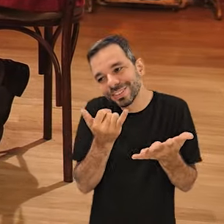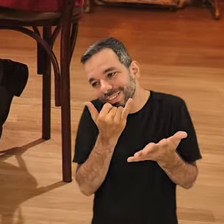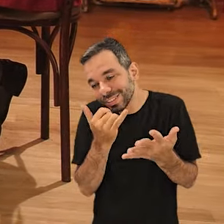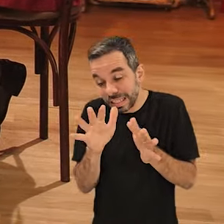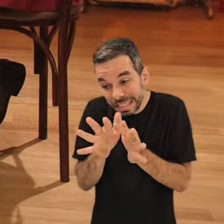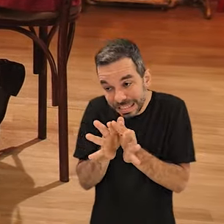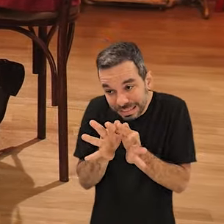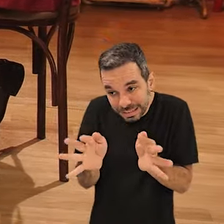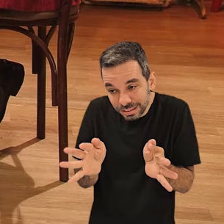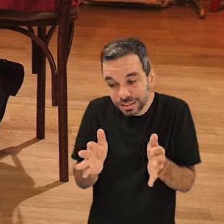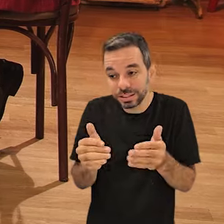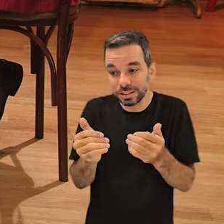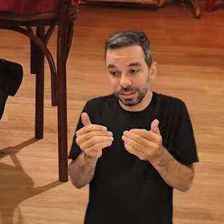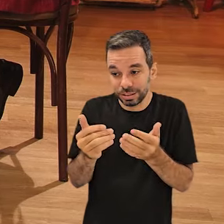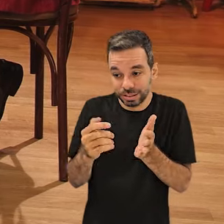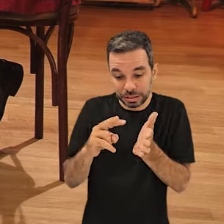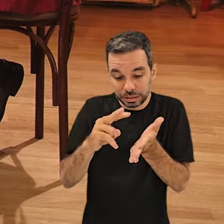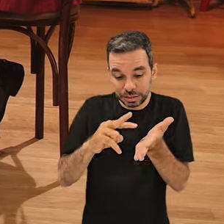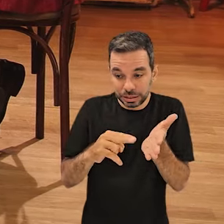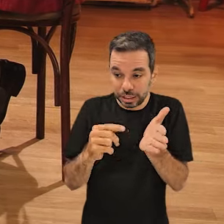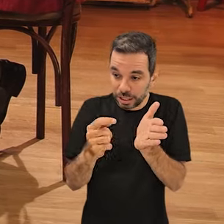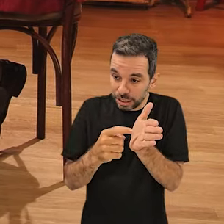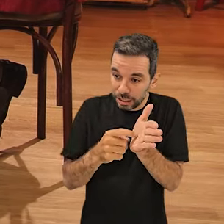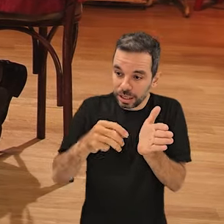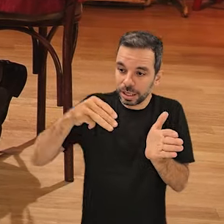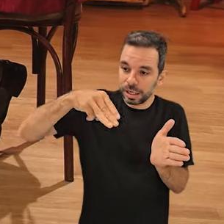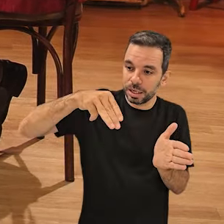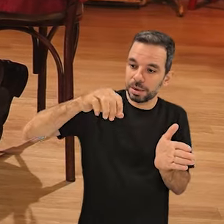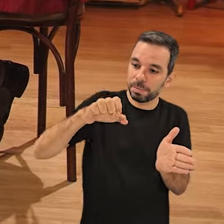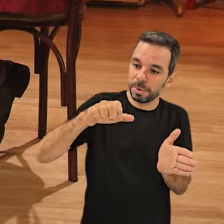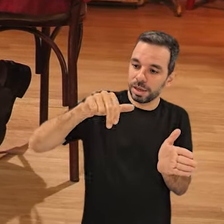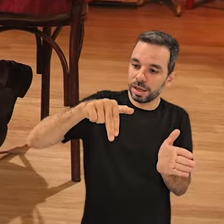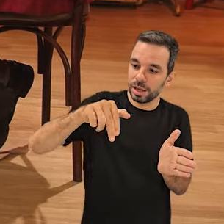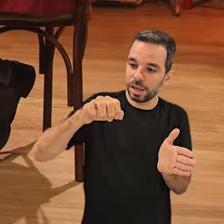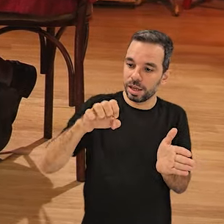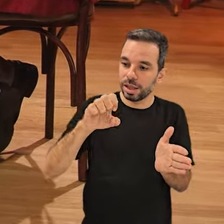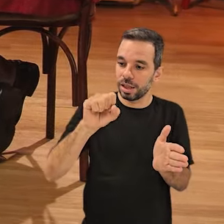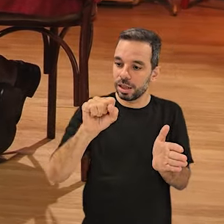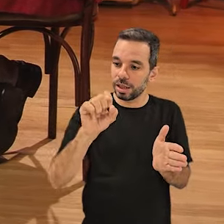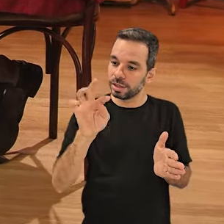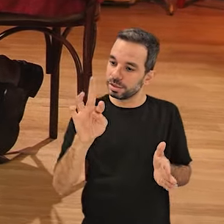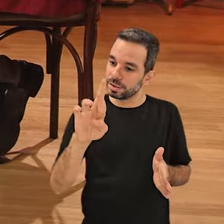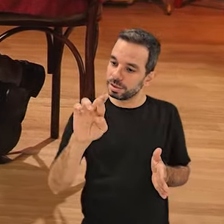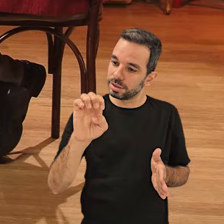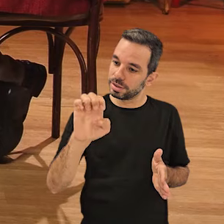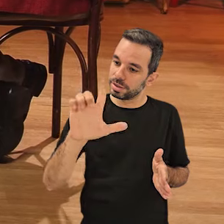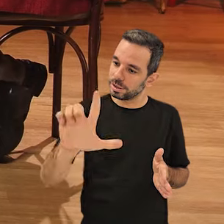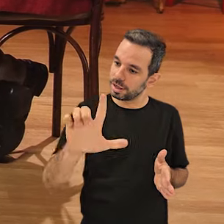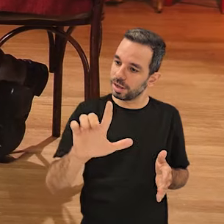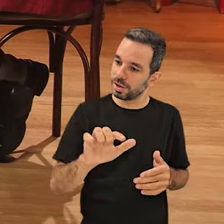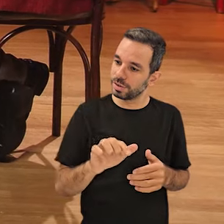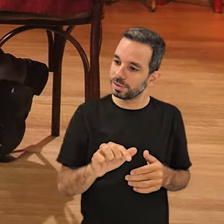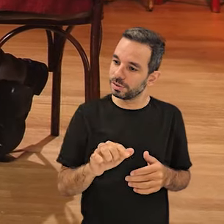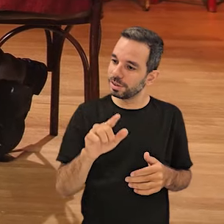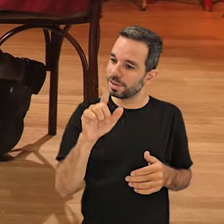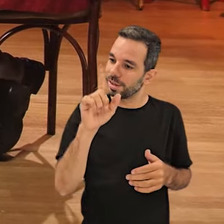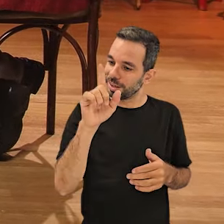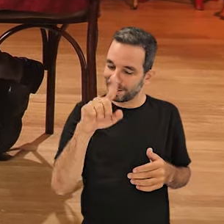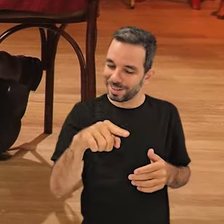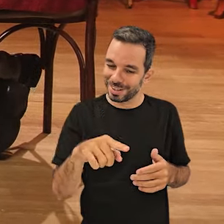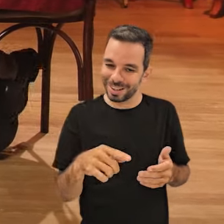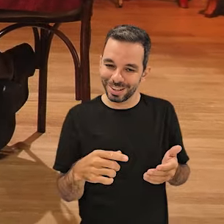honra, maestro. Esse que poema que tá publicado no Menestrel, que é um pouco dessa coisa da palavra. Amei que já começa com o tema aqui de cunho